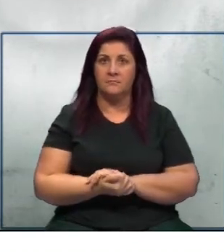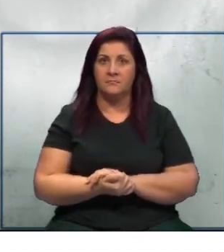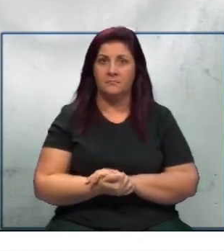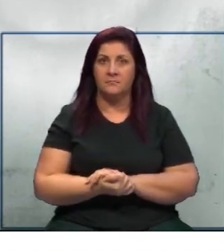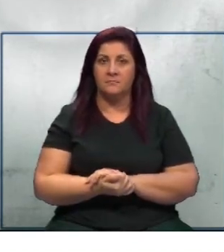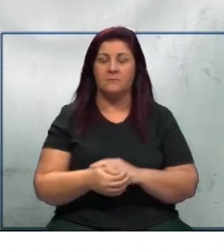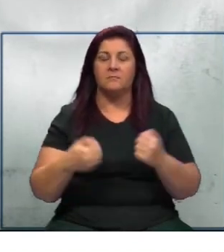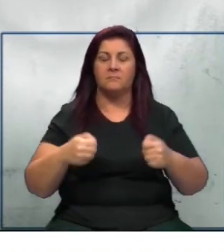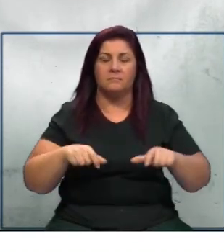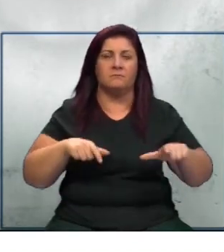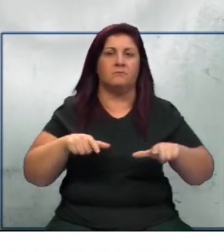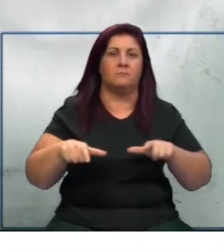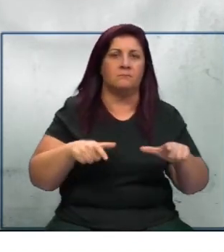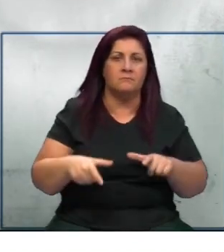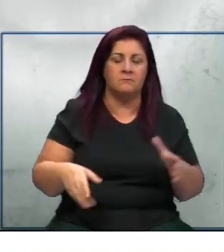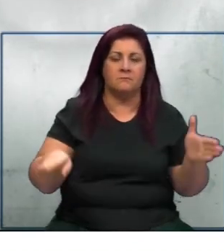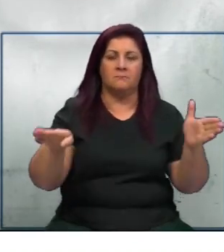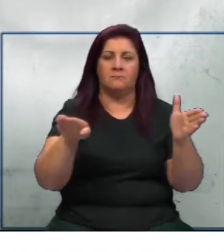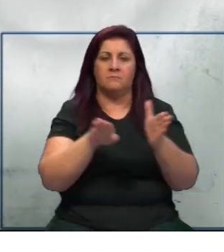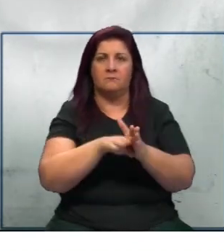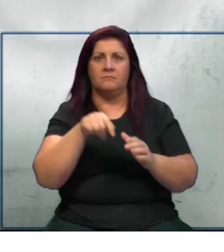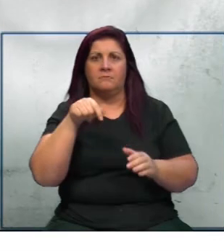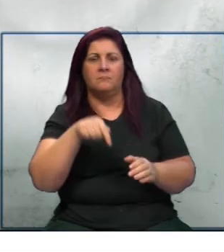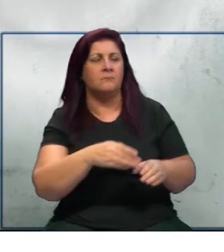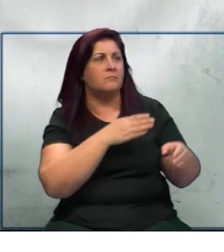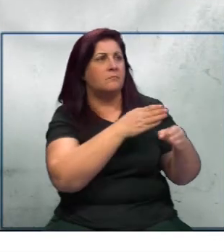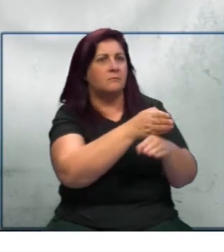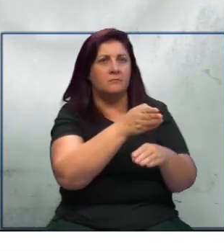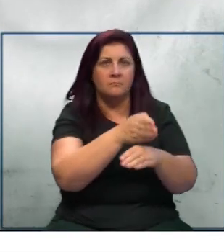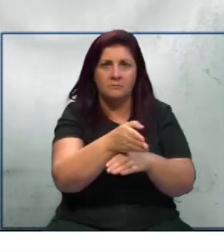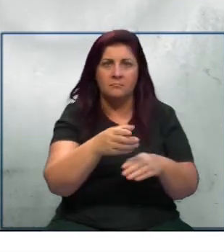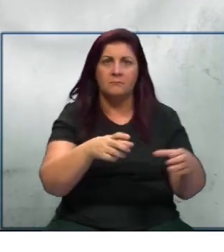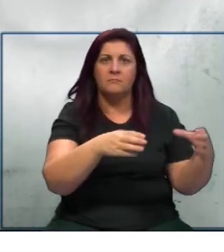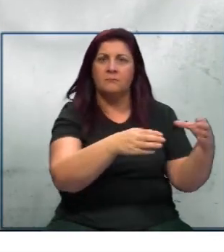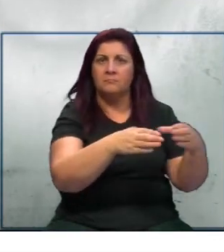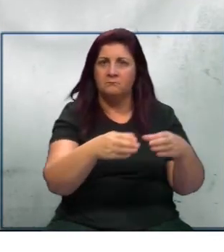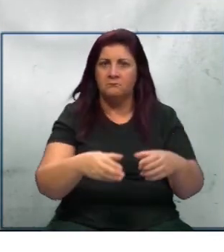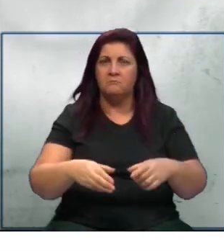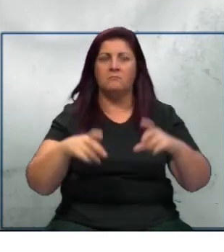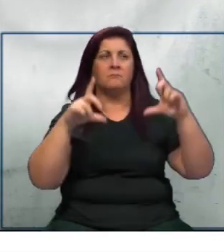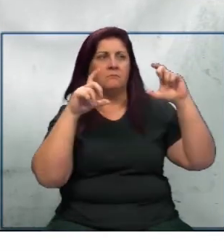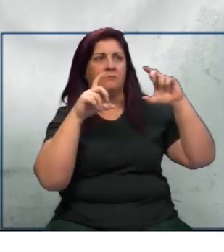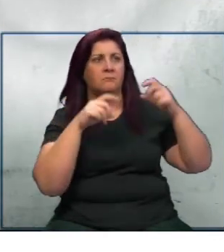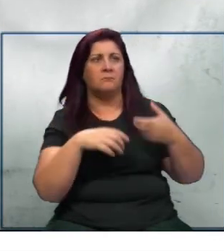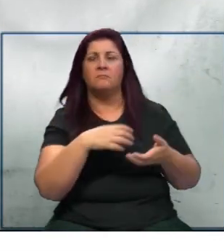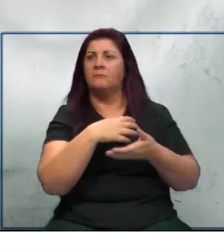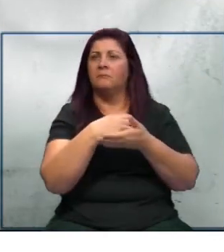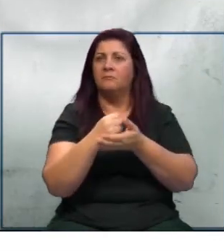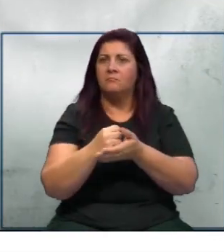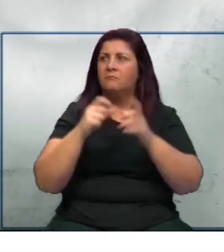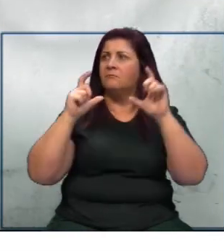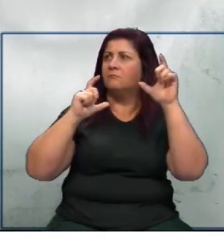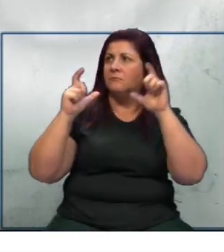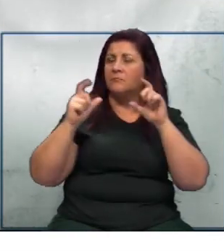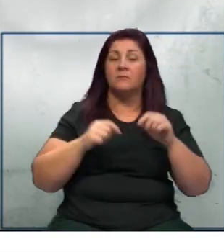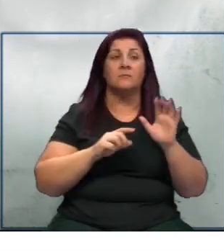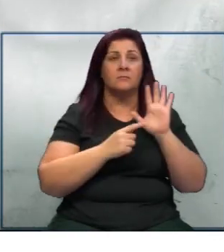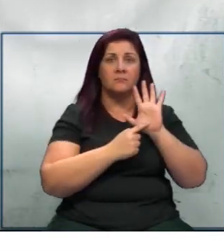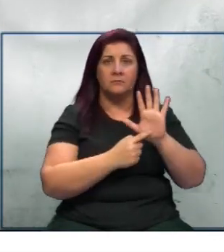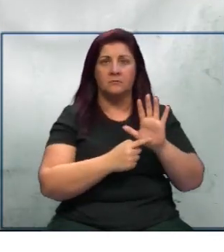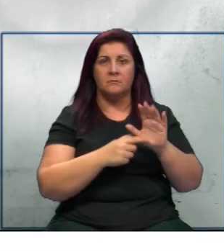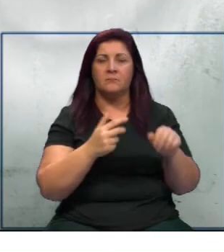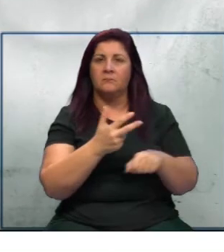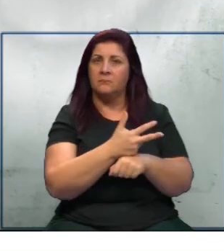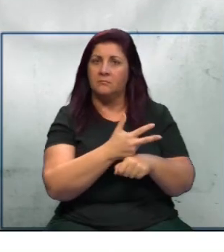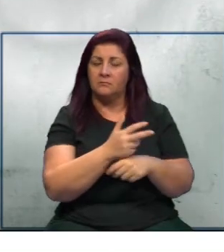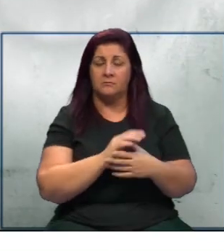Tem que trabalhar, tem que chegar aqui, para os bairros, tirar foto, levar a TV Câmara, mostrar os vídeos. Porque